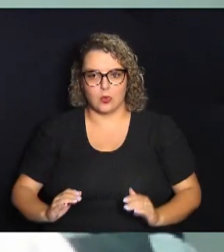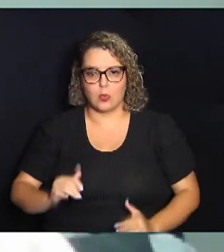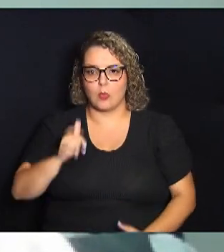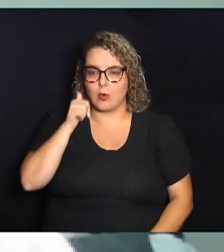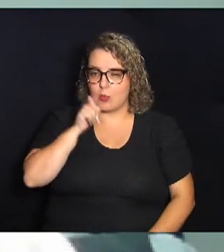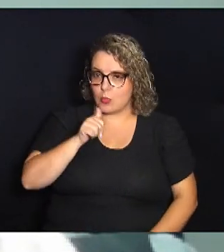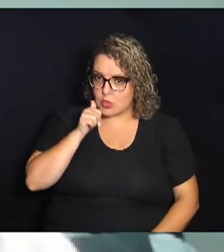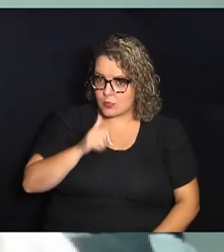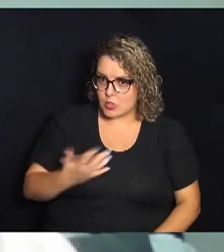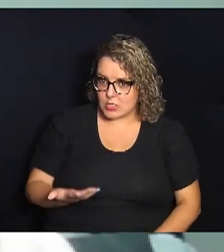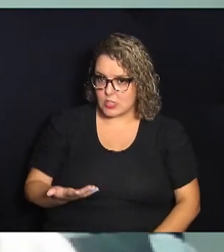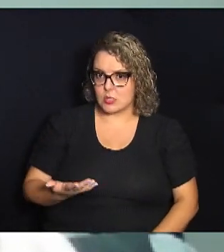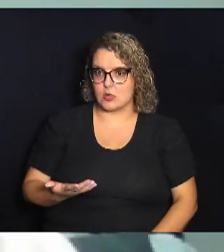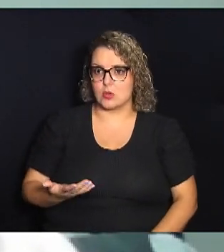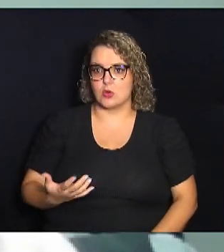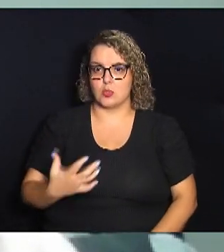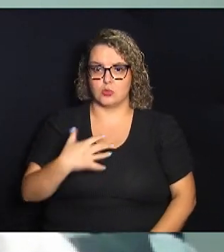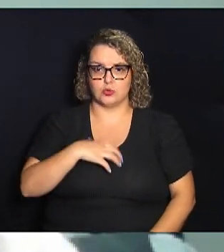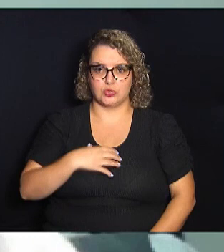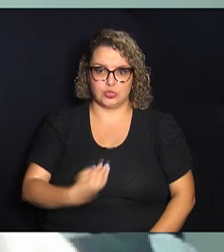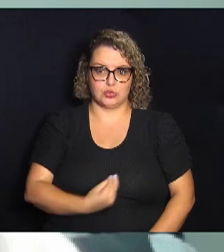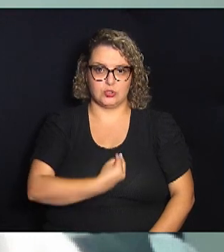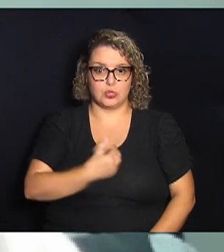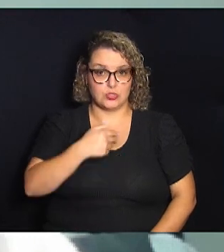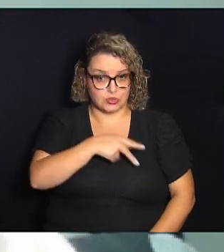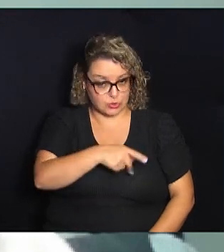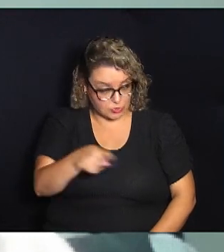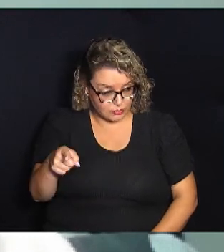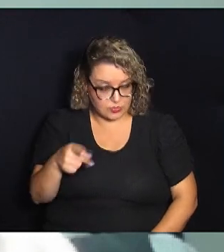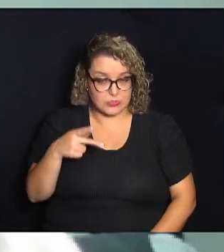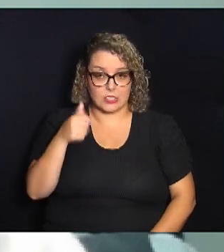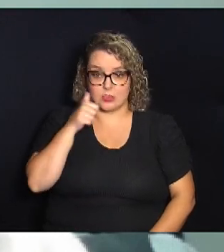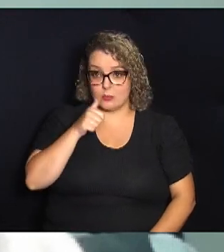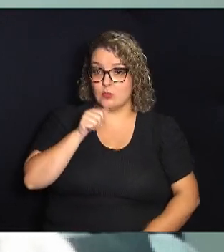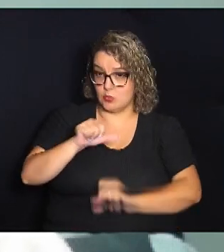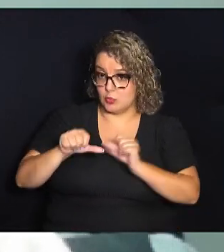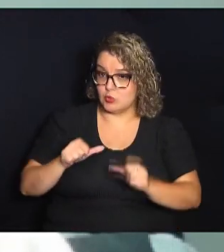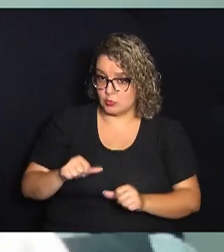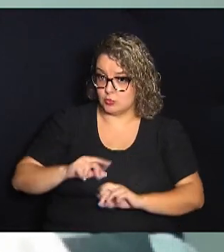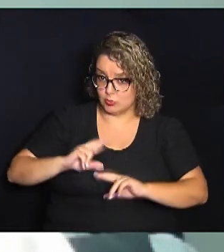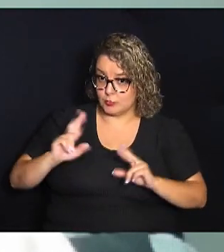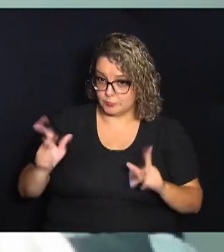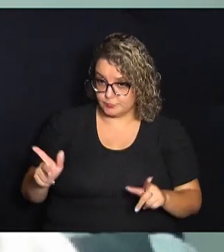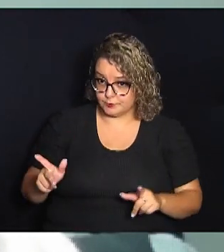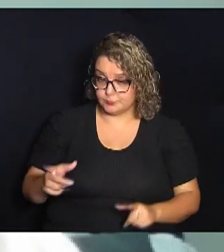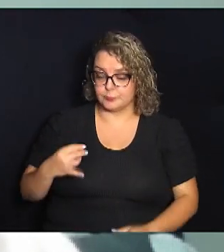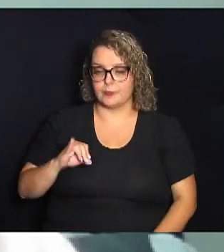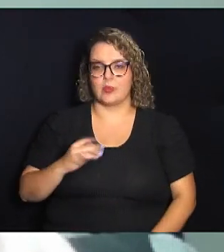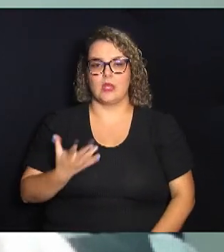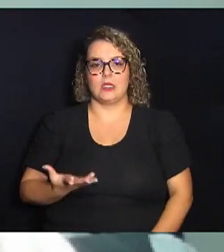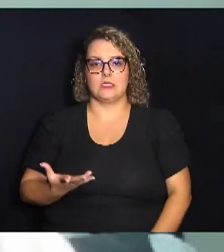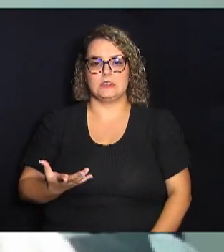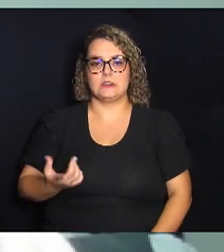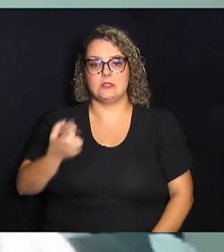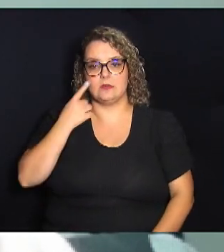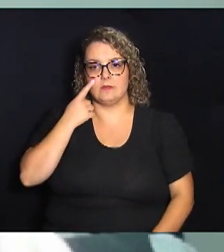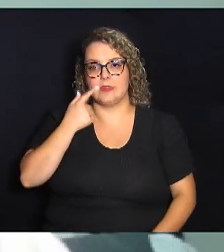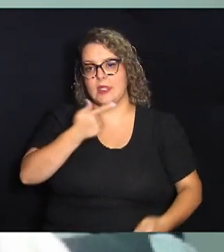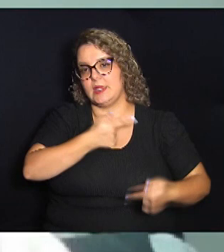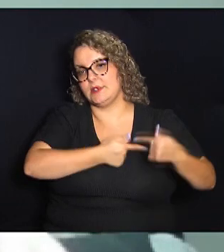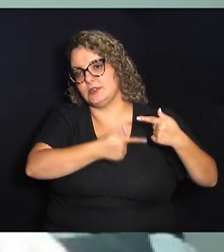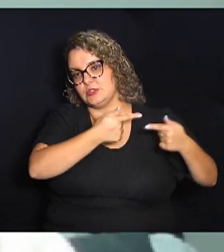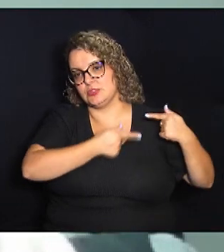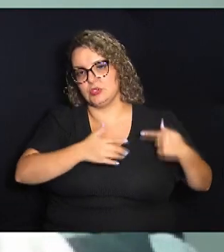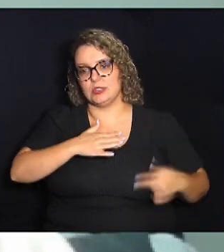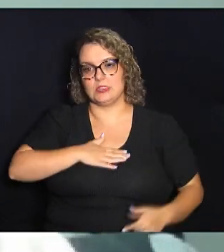feminino, o estilo de vida de vocês, mulheres, mudou muito. Se a gente pegar a geração, por exemplo, da